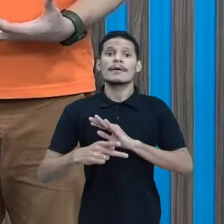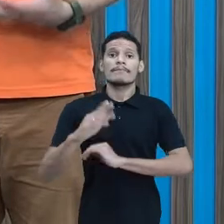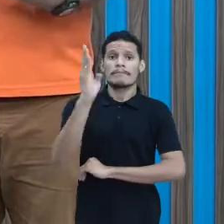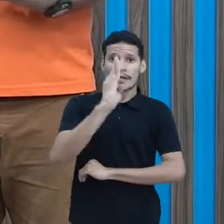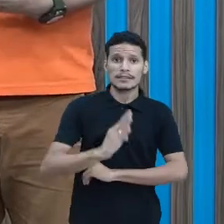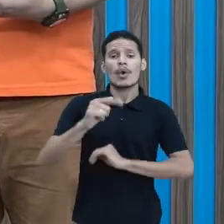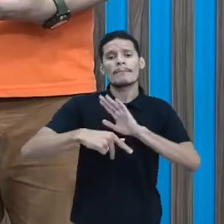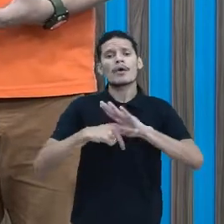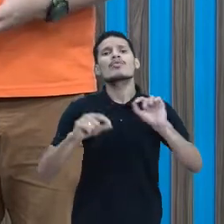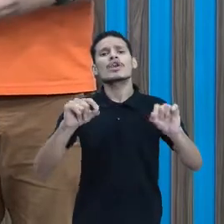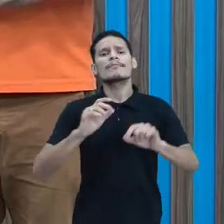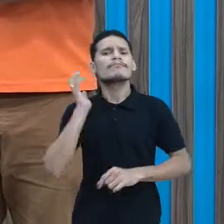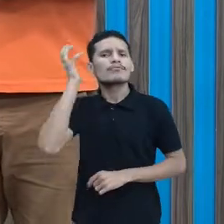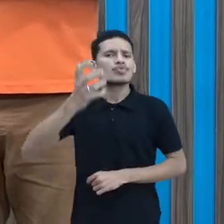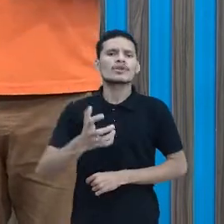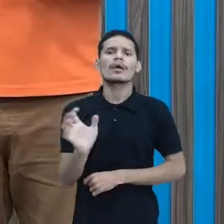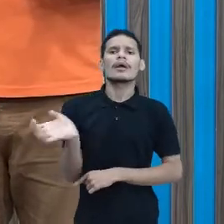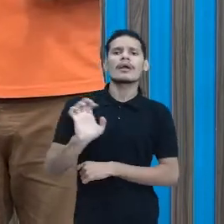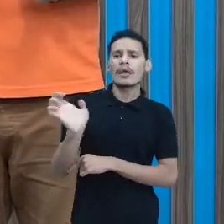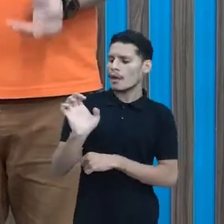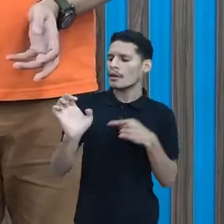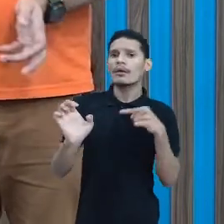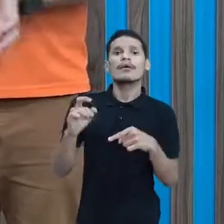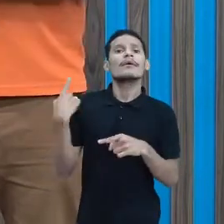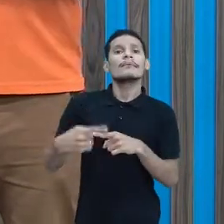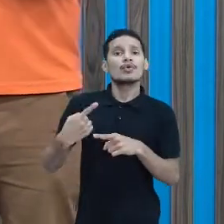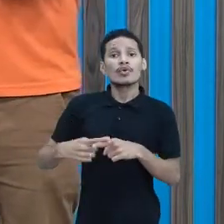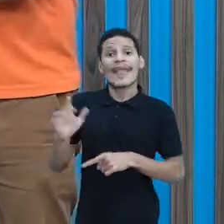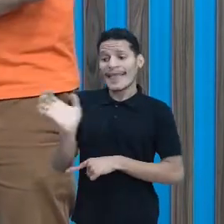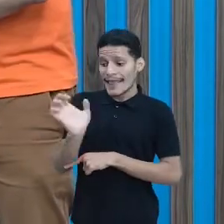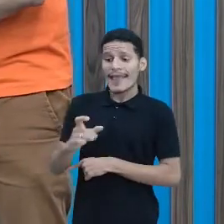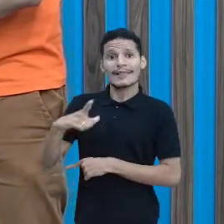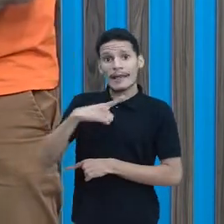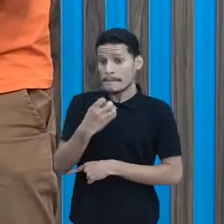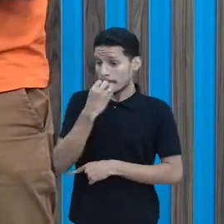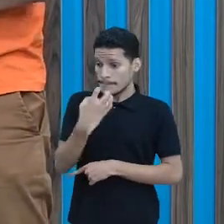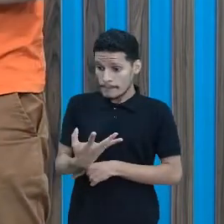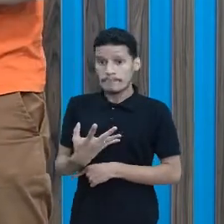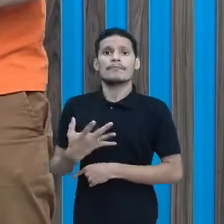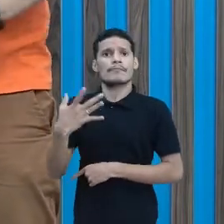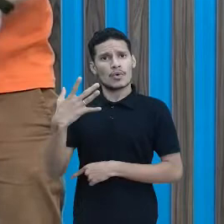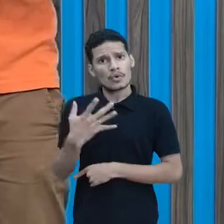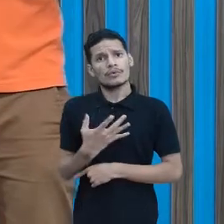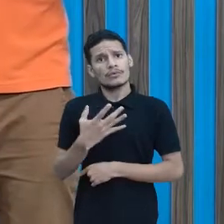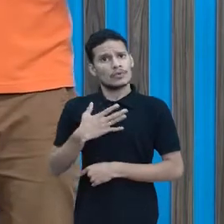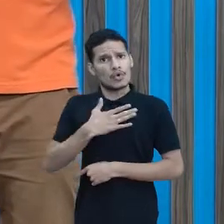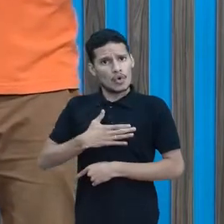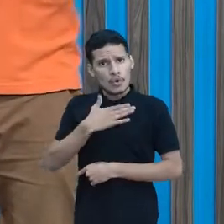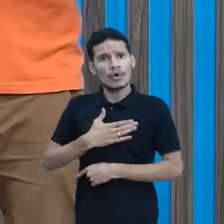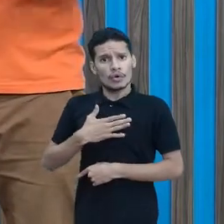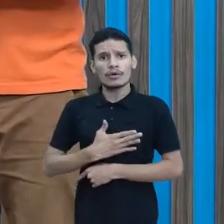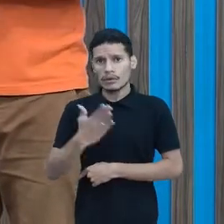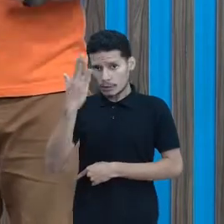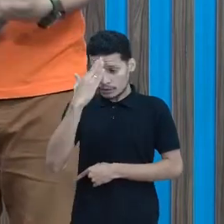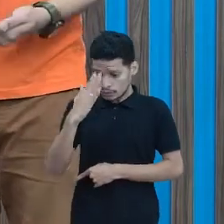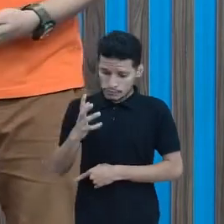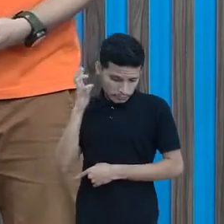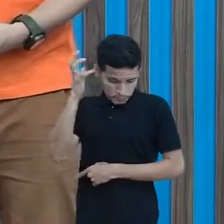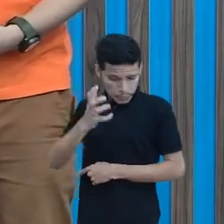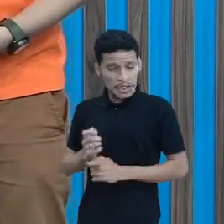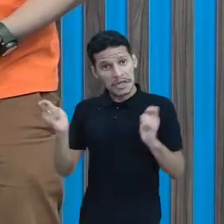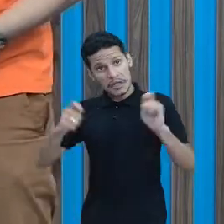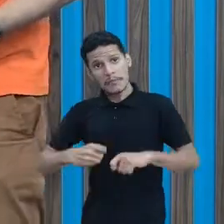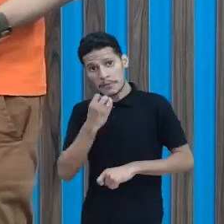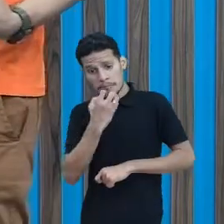certo? Por quê? Porque os gays têm bom gosto, a música é muito bonita, muito bacana, é você sobreviver